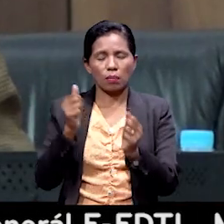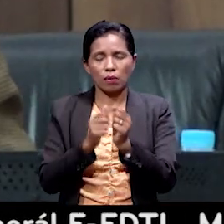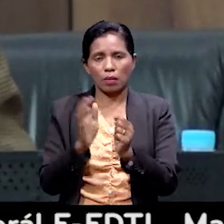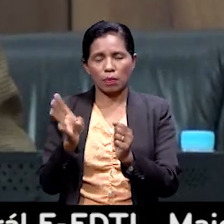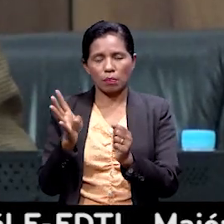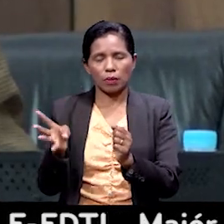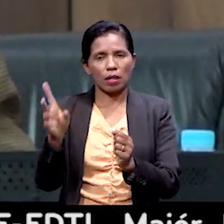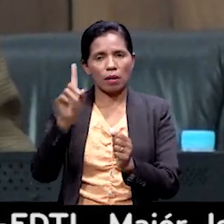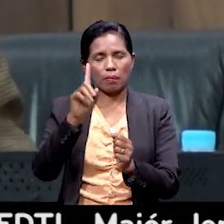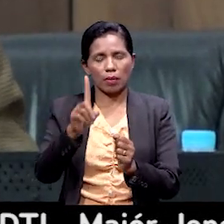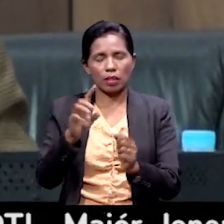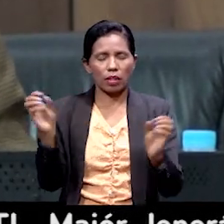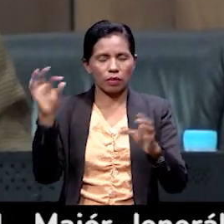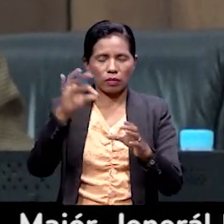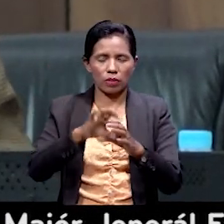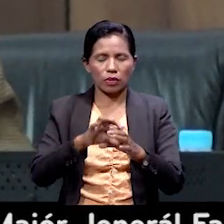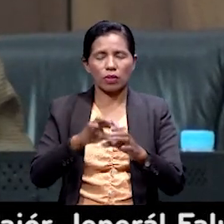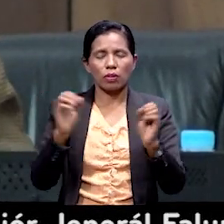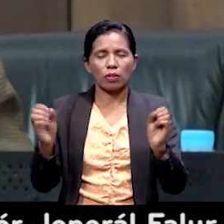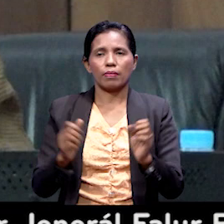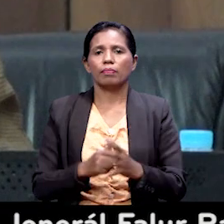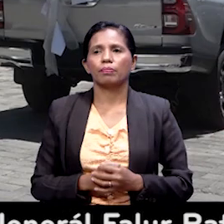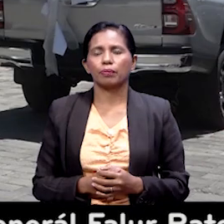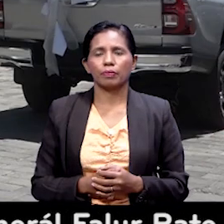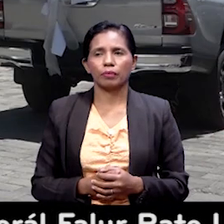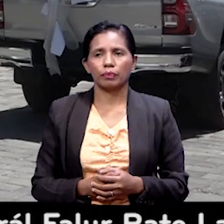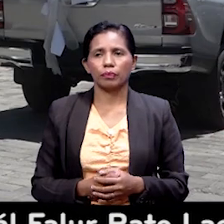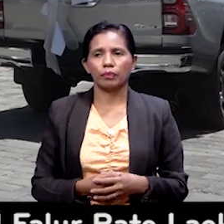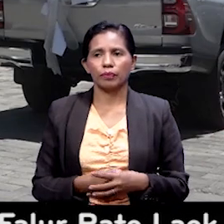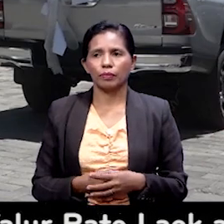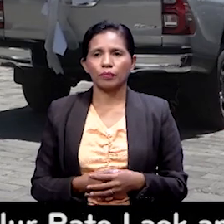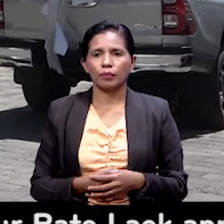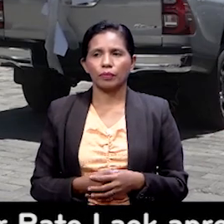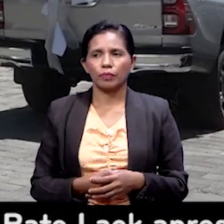hat, lá ia voto contra no abstenção. Domingos Soares, bem-vindo a Ximenes, ZMN.